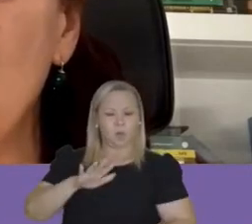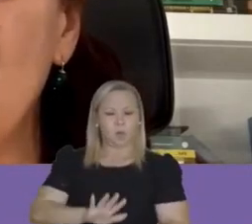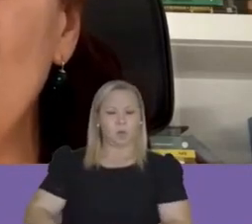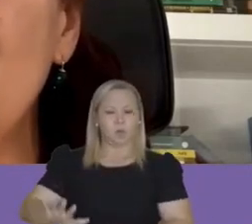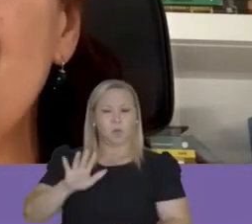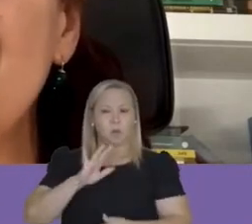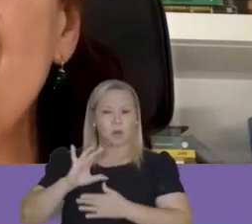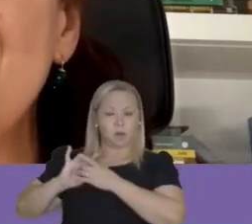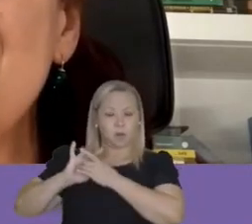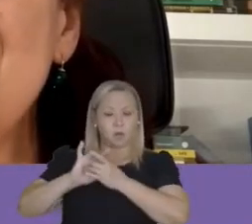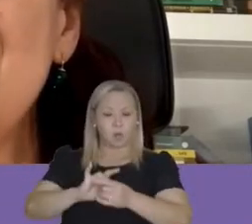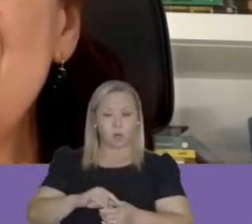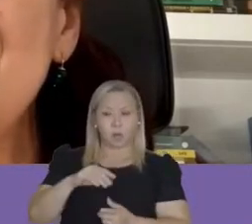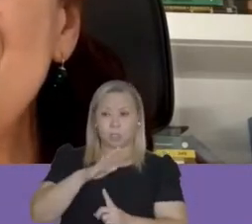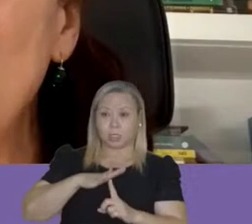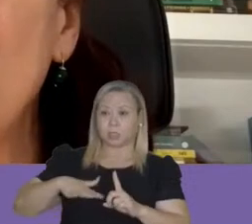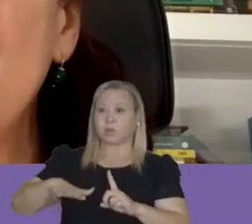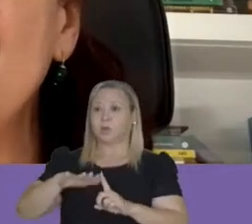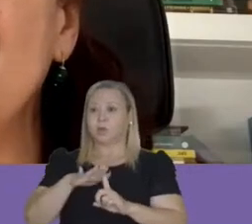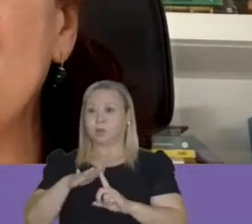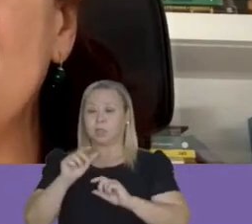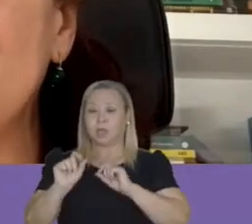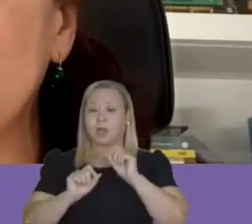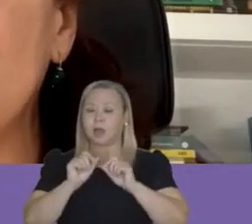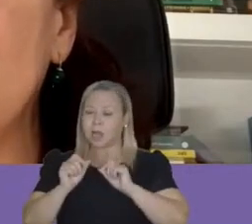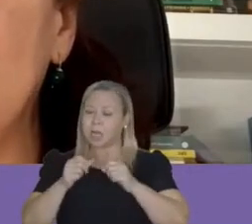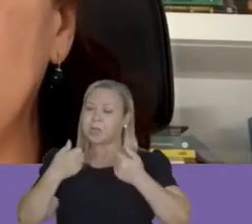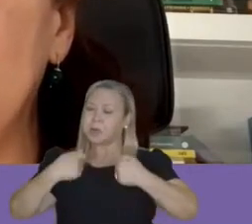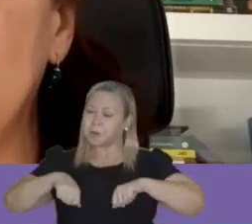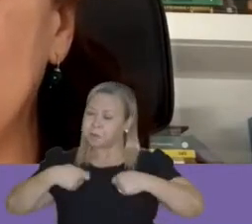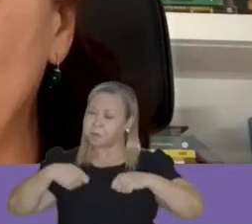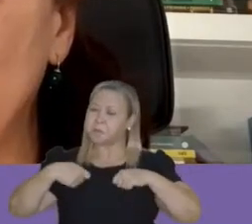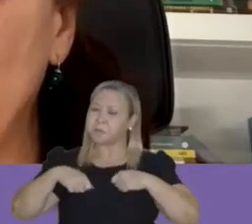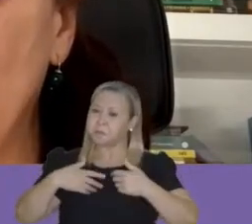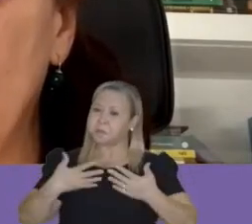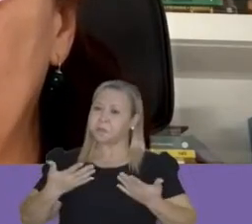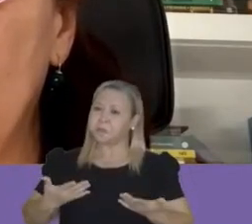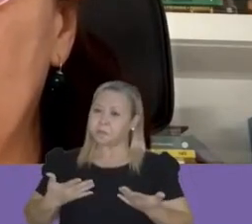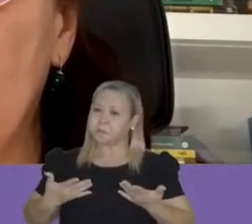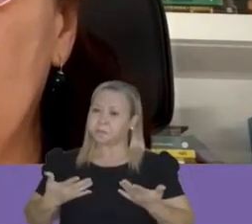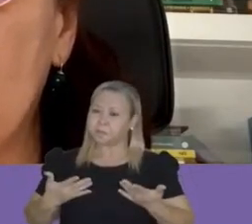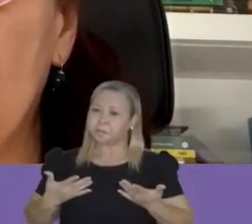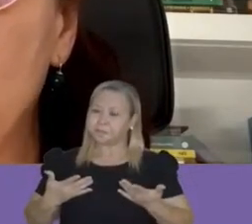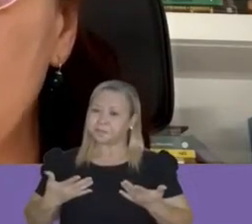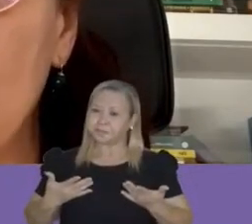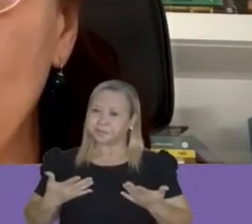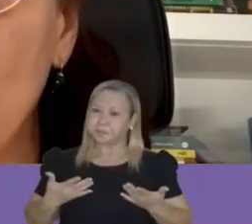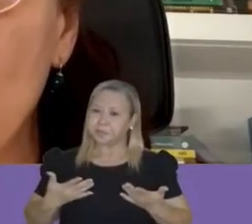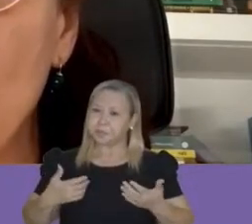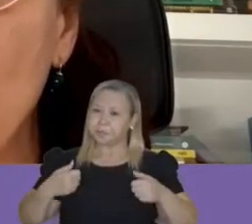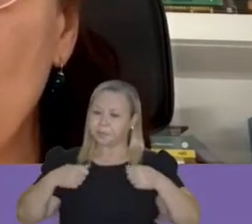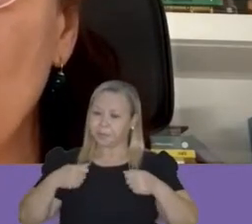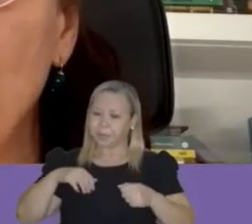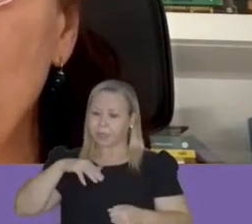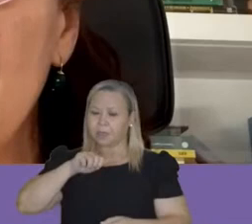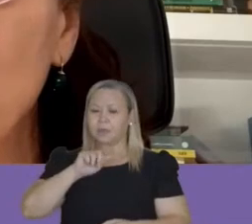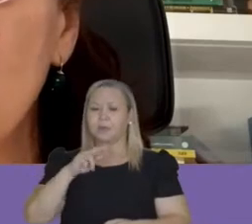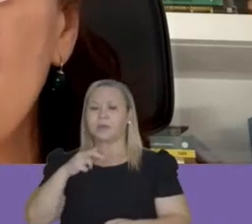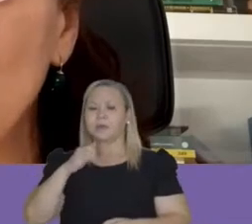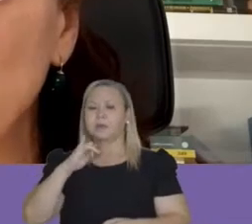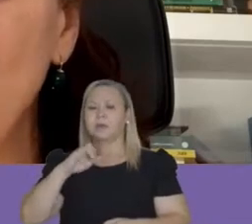contexto social e demanda, como a Martinha